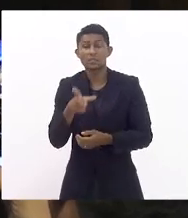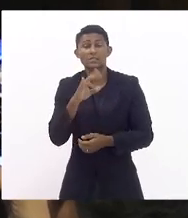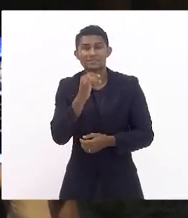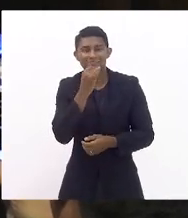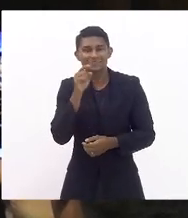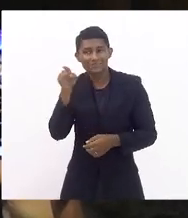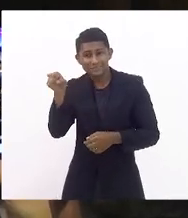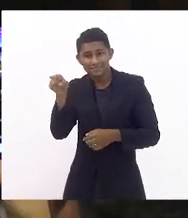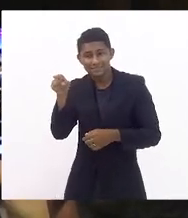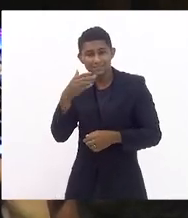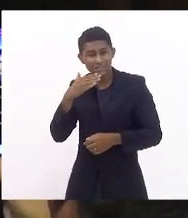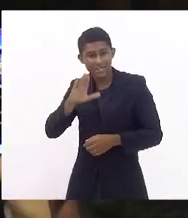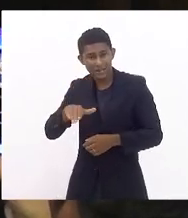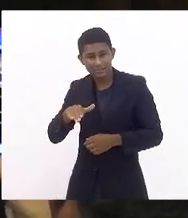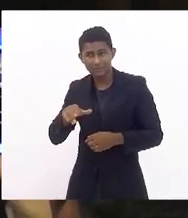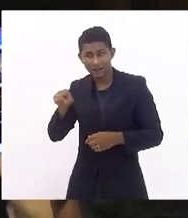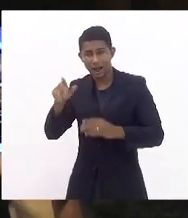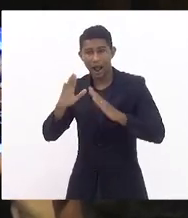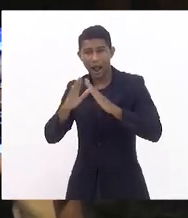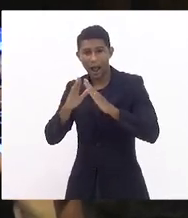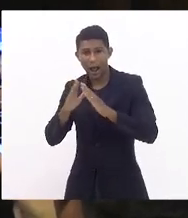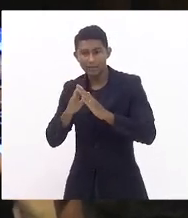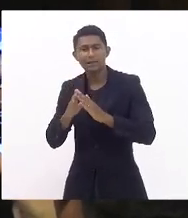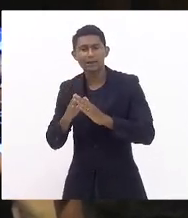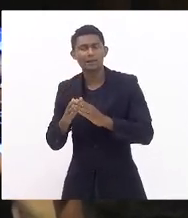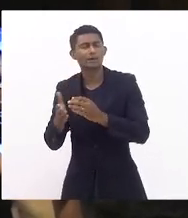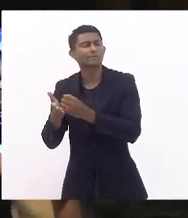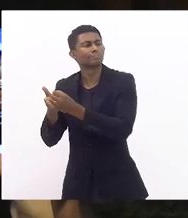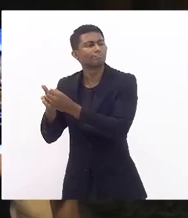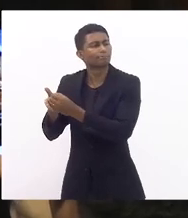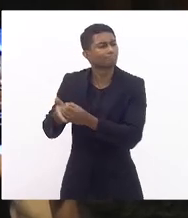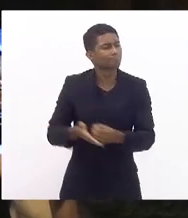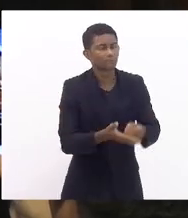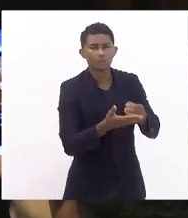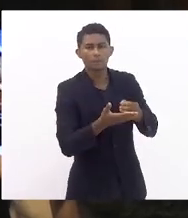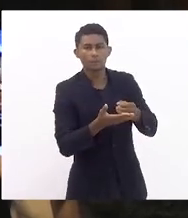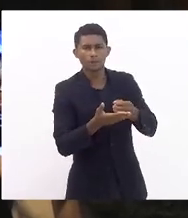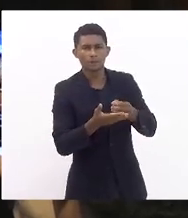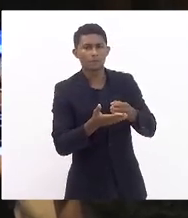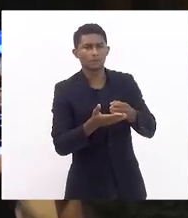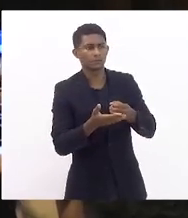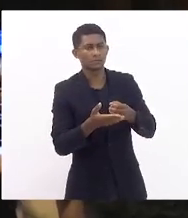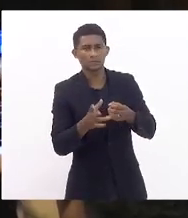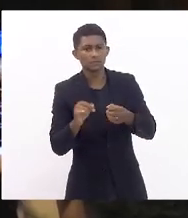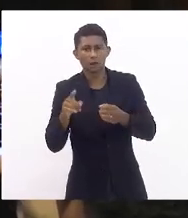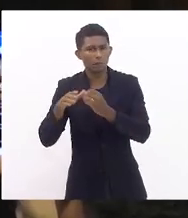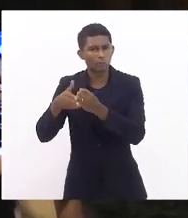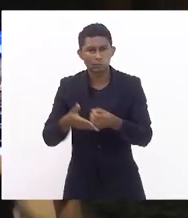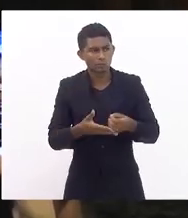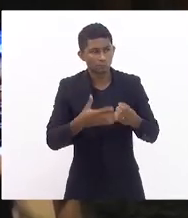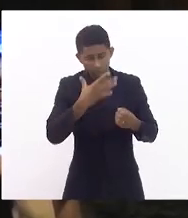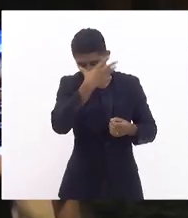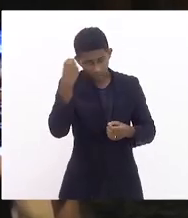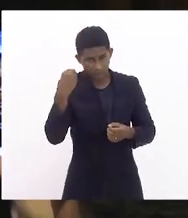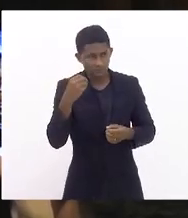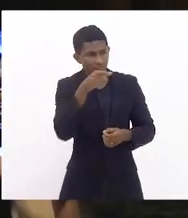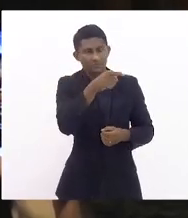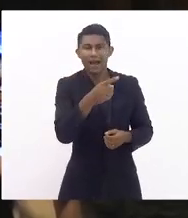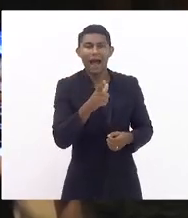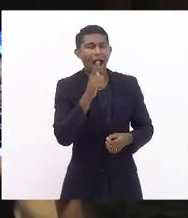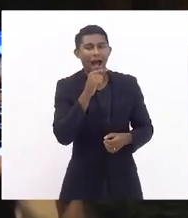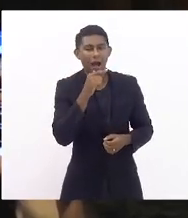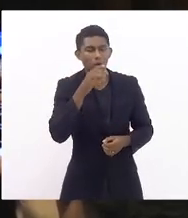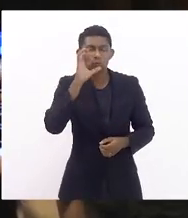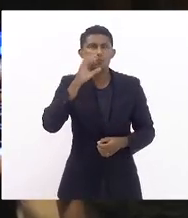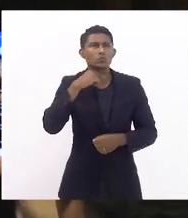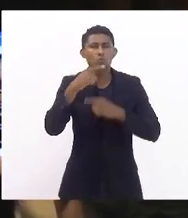sua casa sua garrafinha ou um copo de água, se ela esquecer por algum motivo, essa criança ela não vai beber água, porque ela